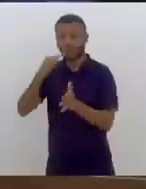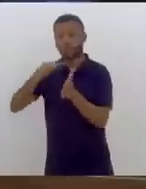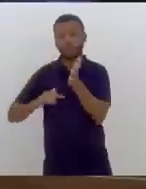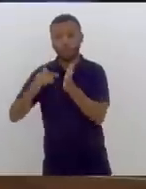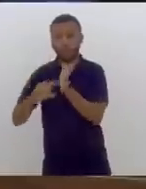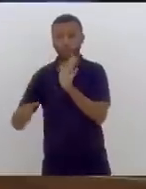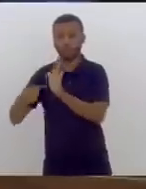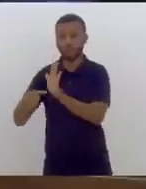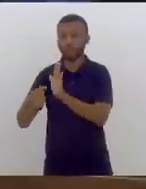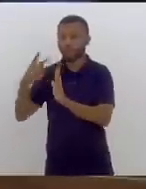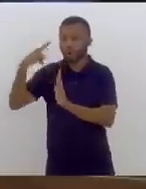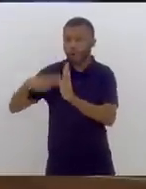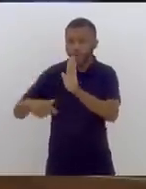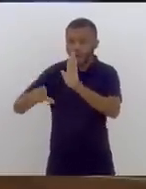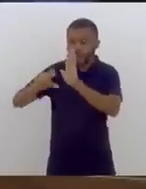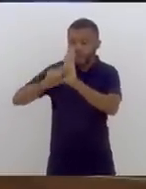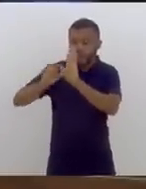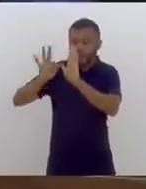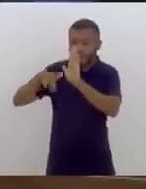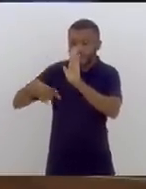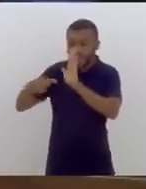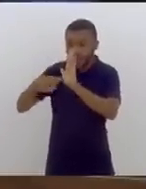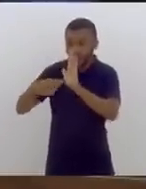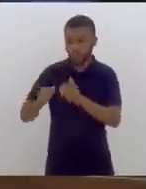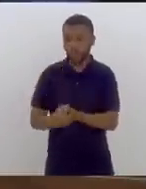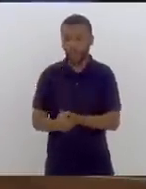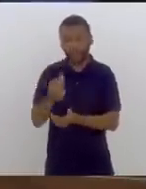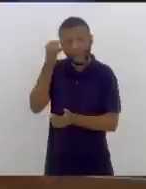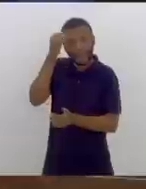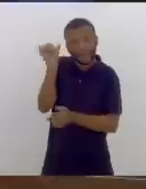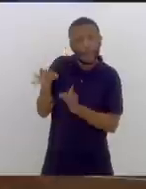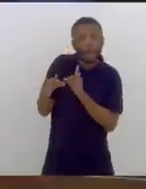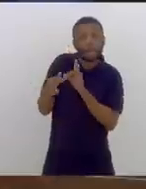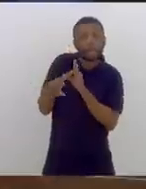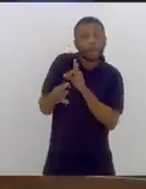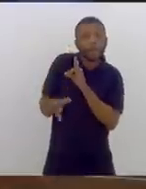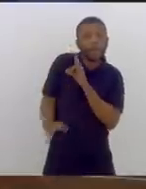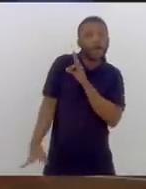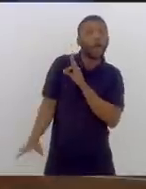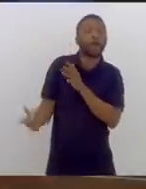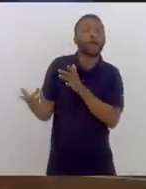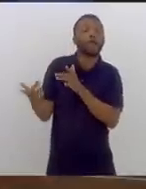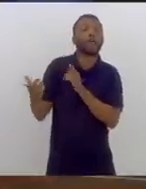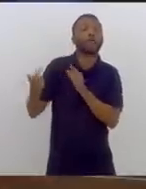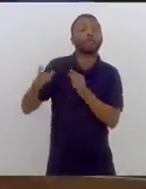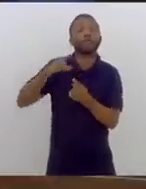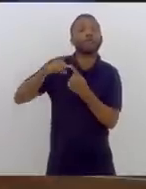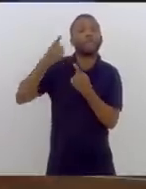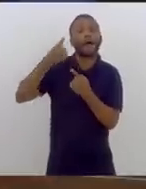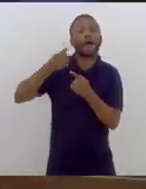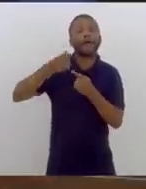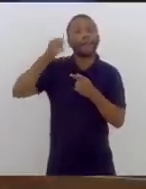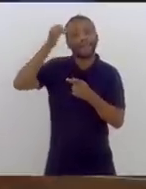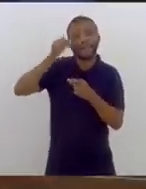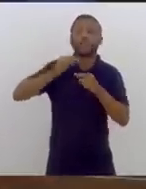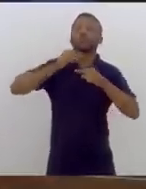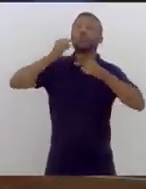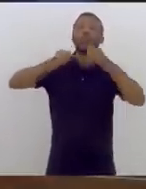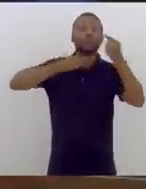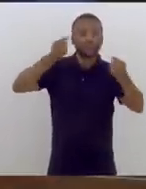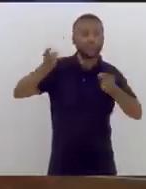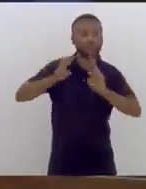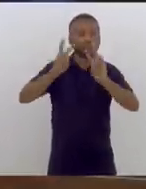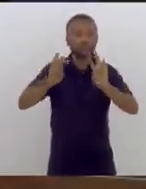documento eu só vou ler o final Então para que não pare nenhum tipo de dúvida sobre a verdade